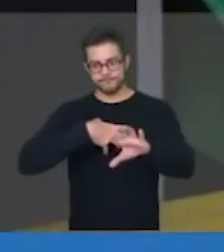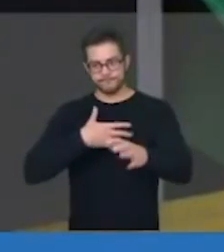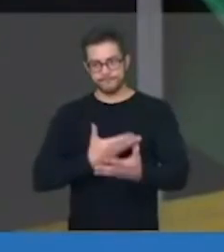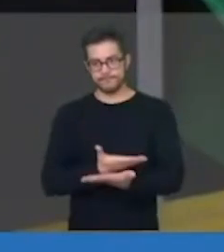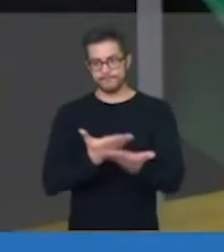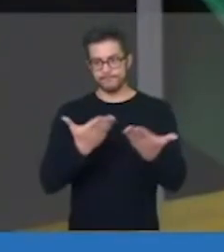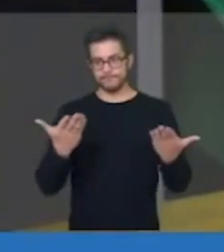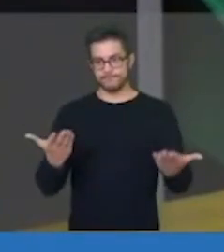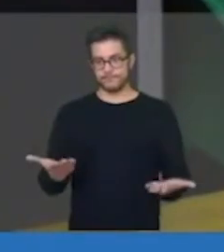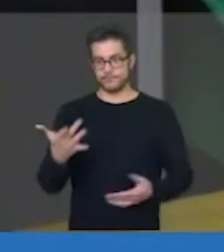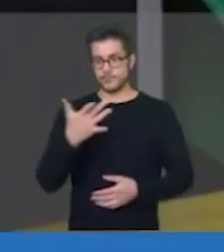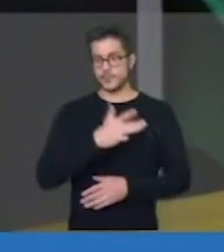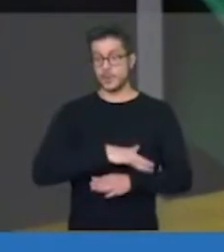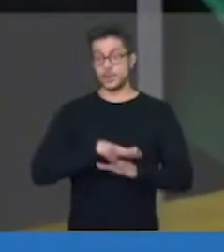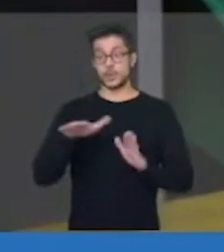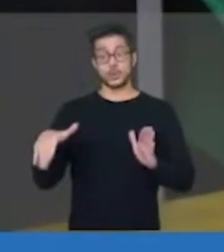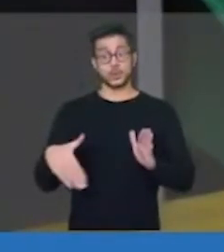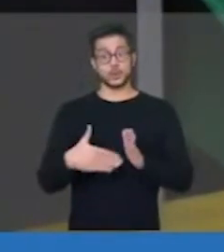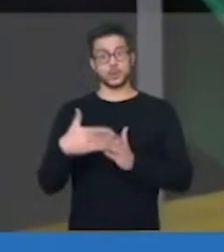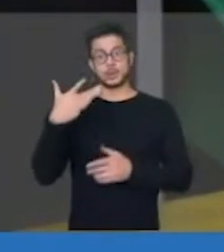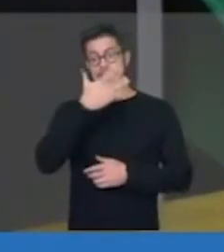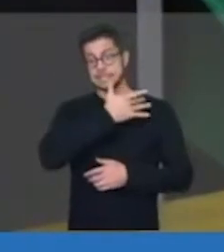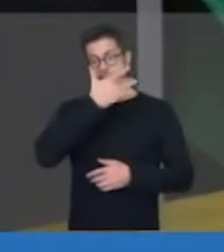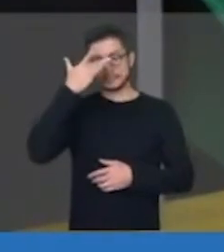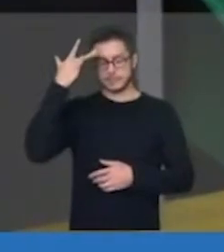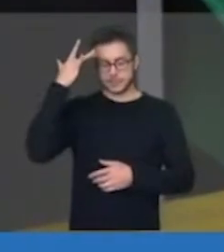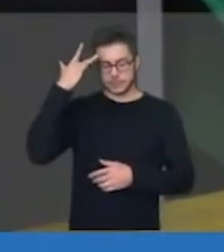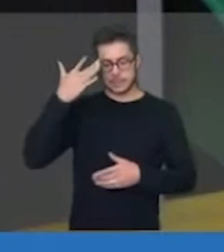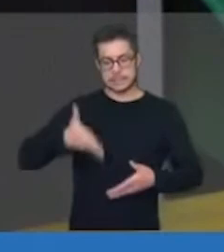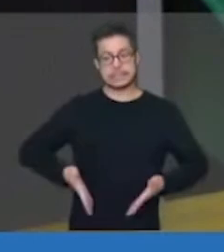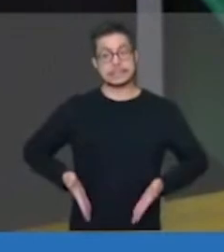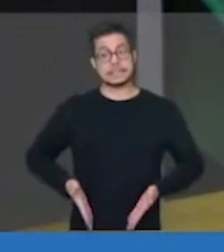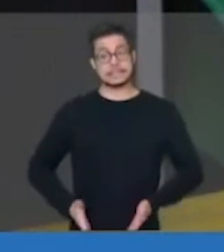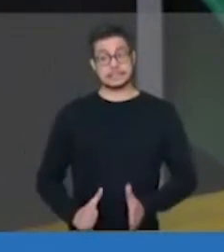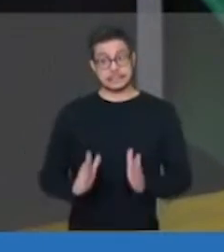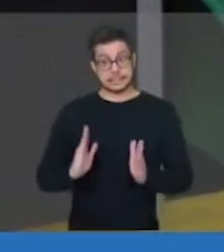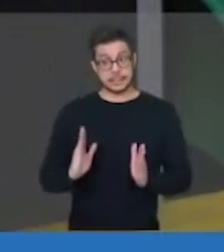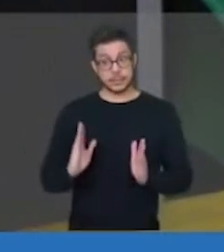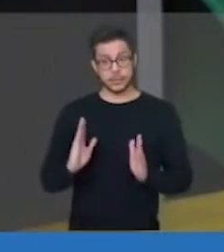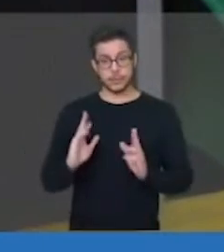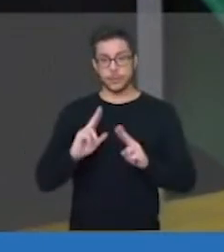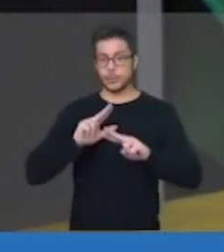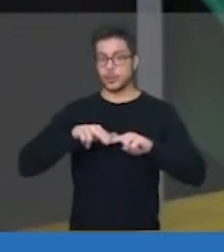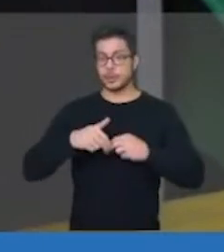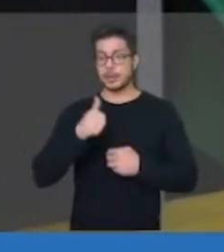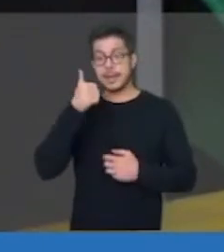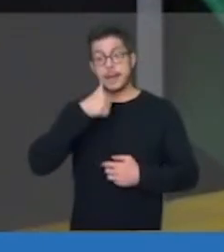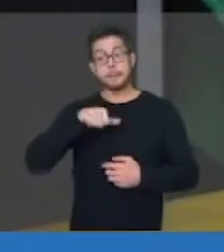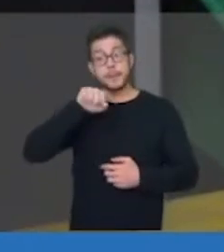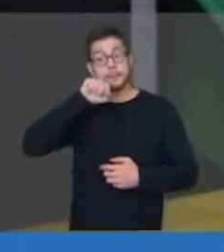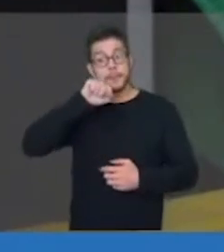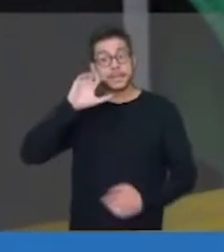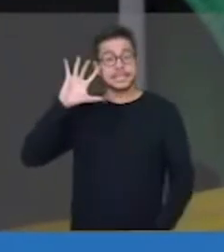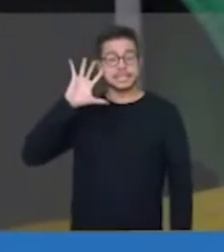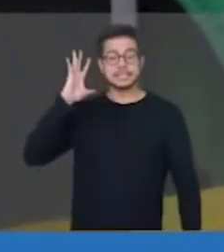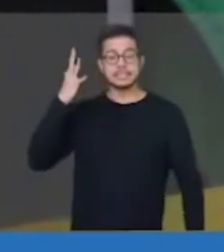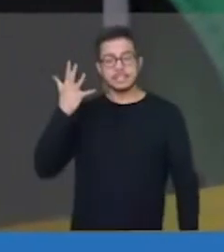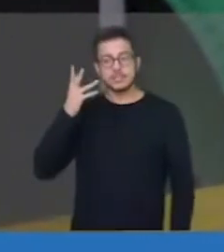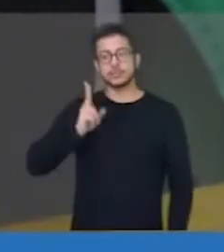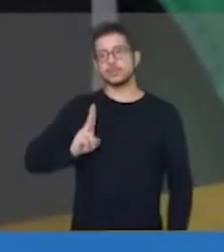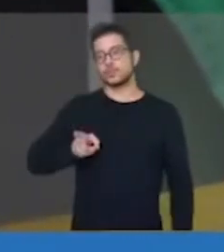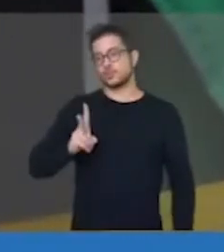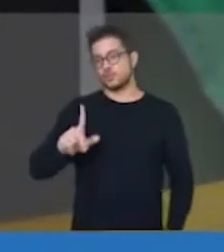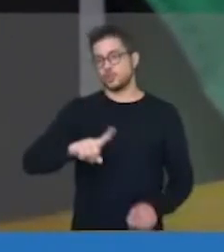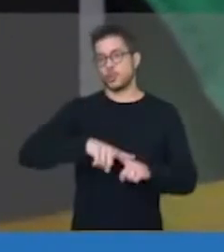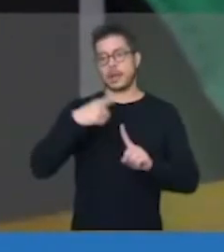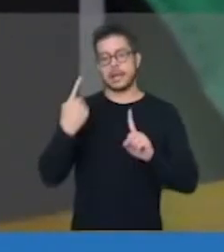nasceram, né, que as suas mães optaram por não abortar, não assassinar um bebê no ventre, não punir um